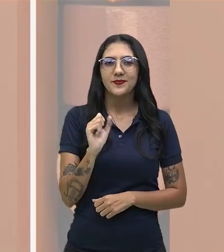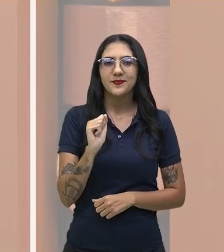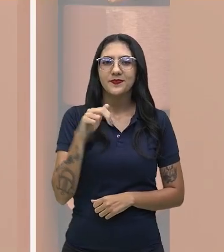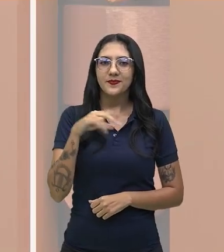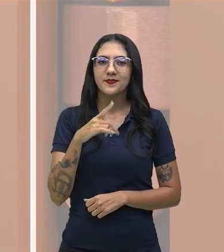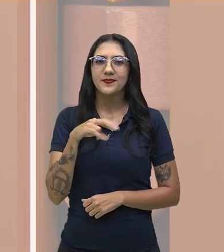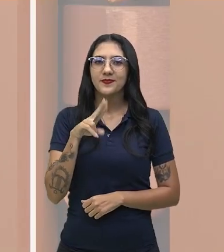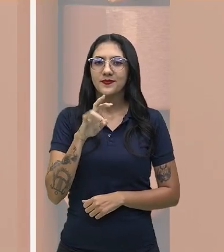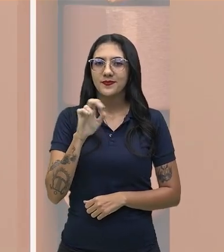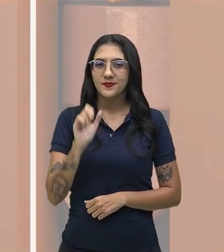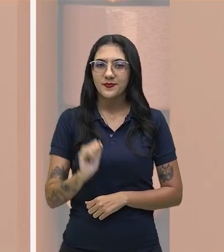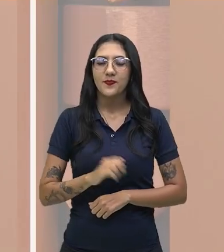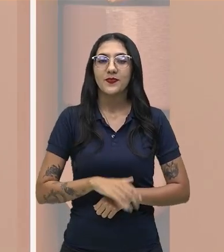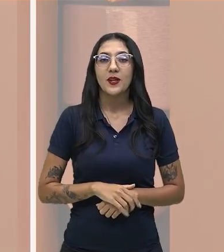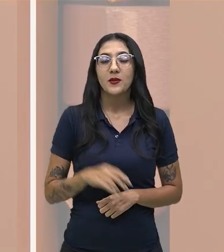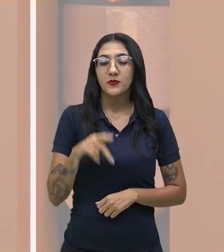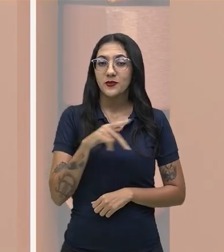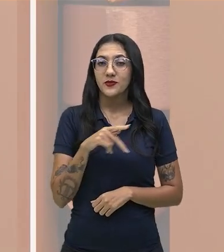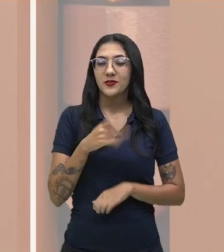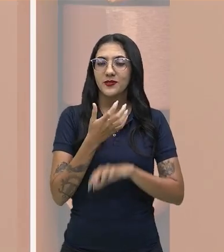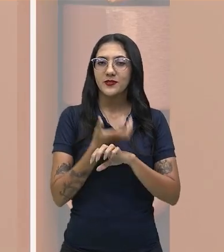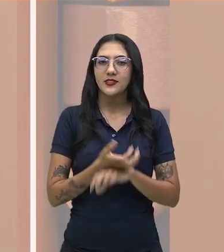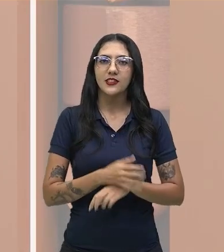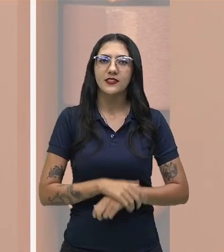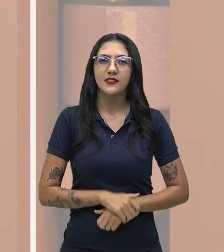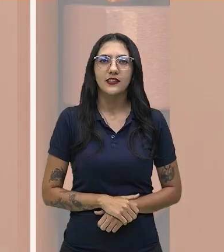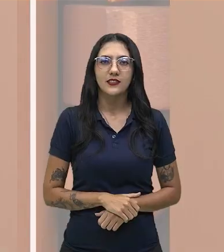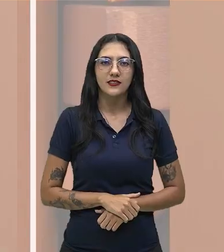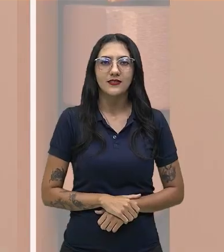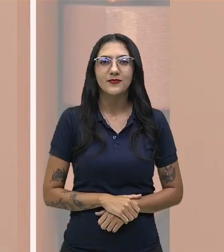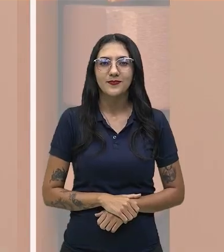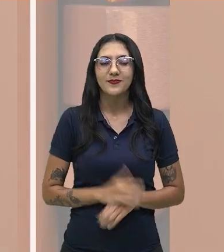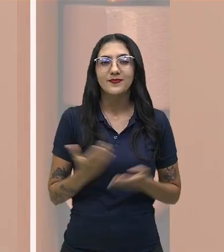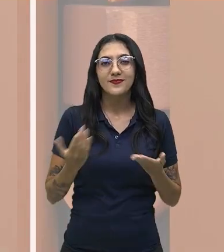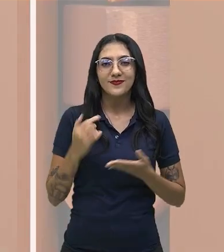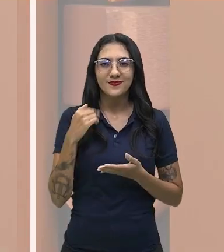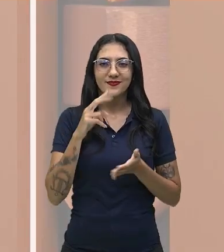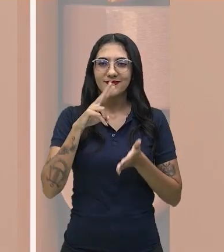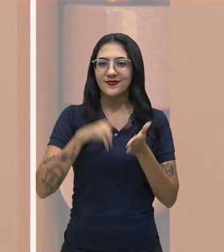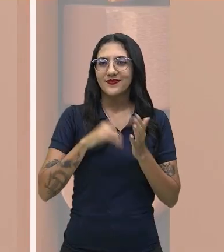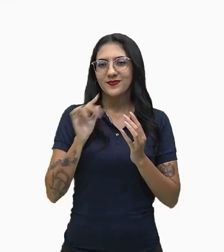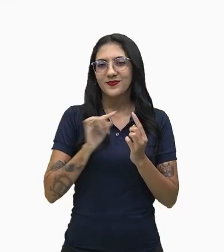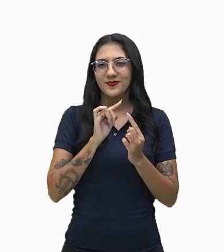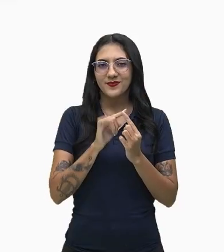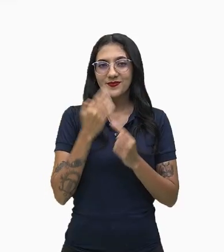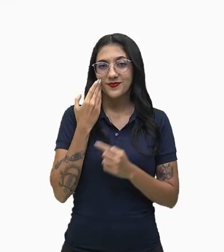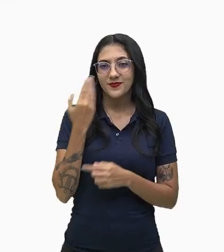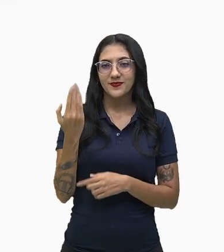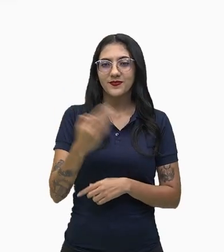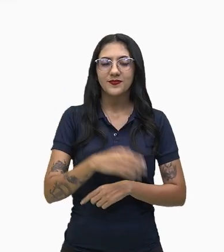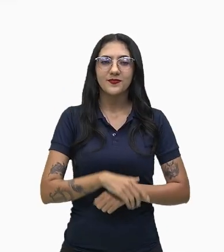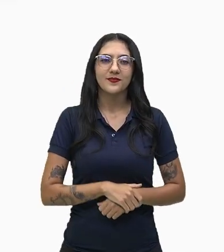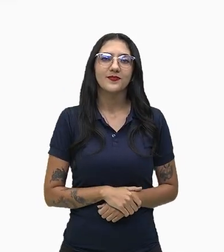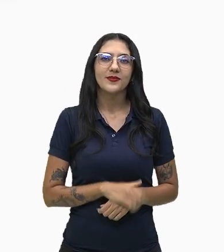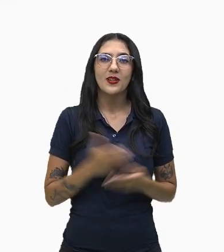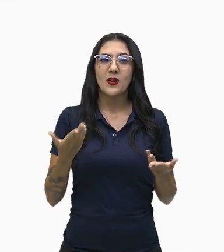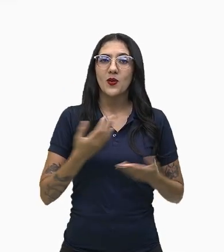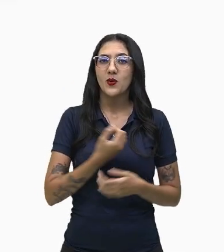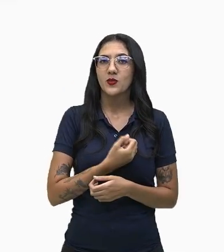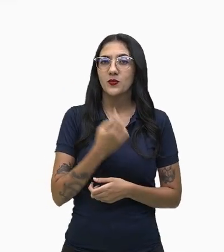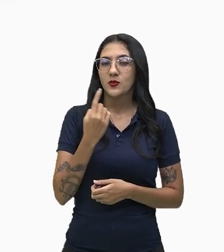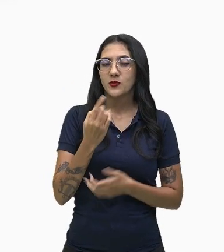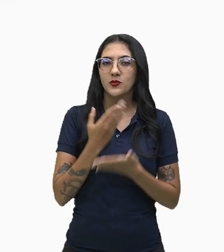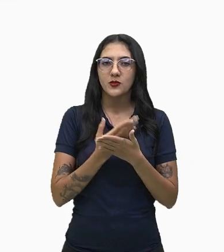Sandréia Cascais, professora desse componente. Vamos à leitura do objeto de conhecimento. Esta é a aula de número